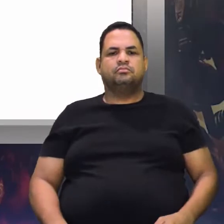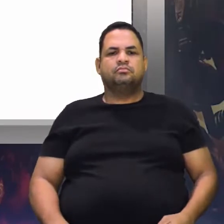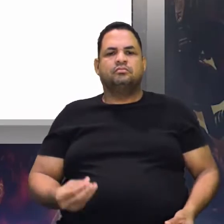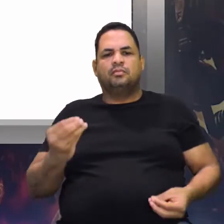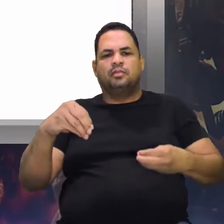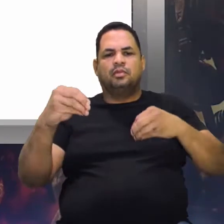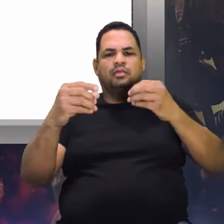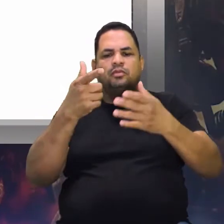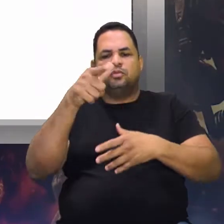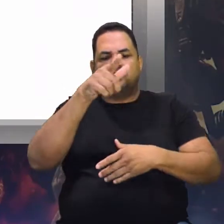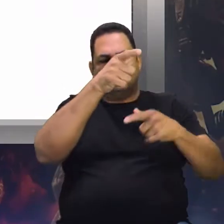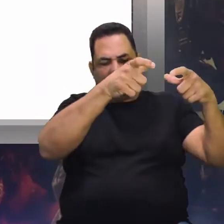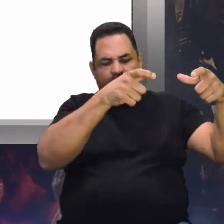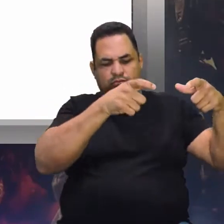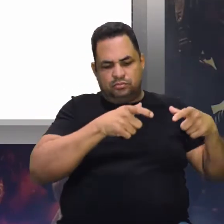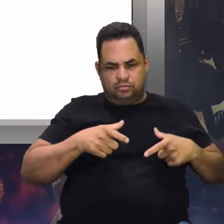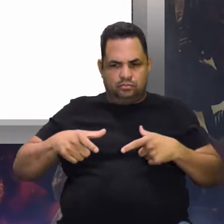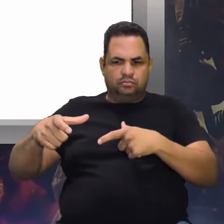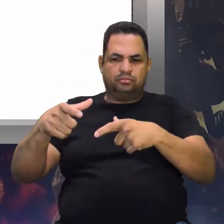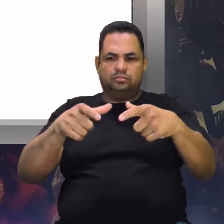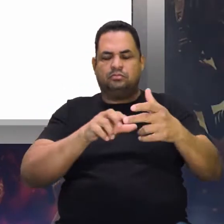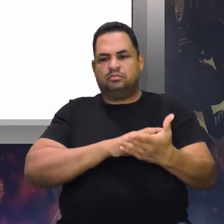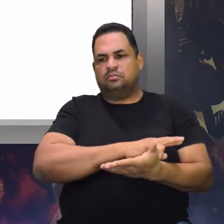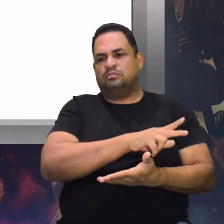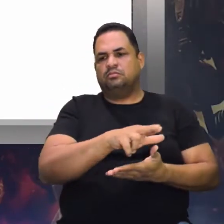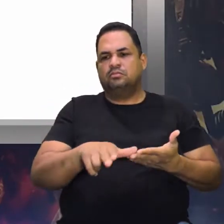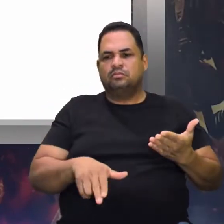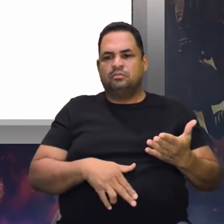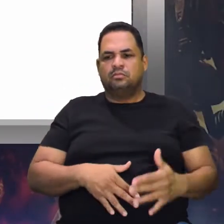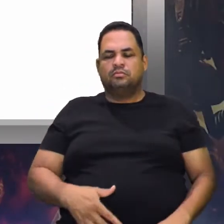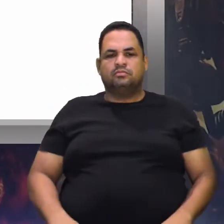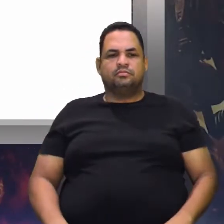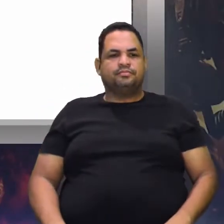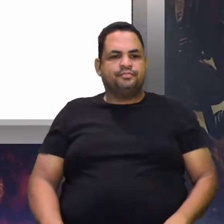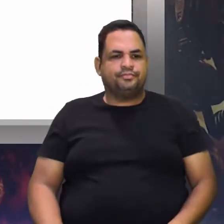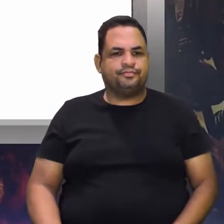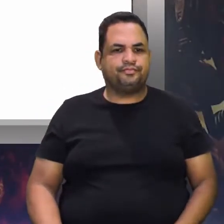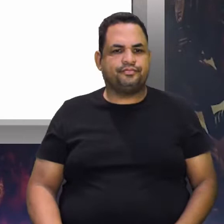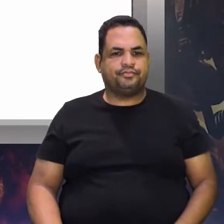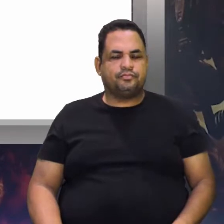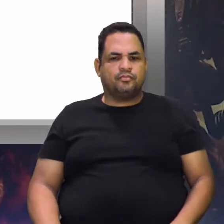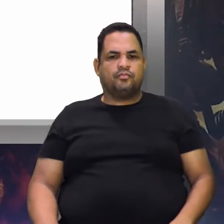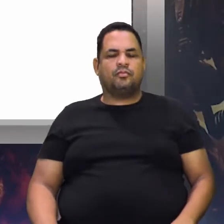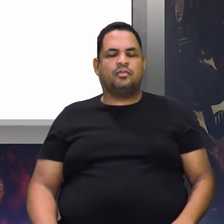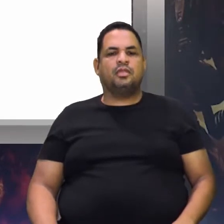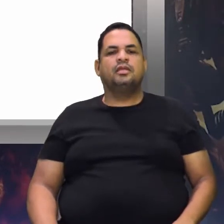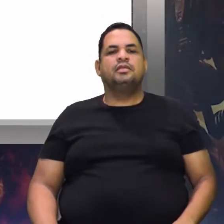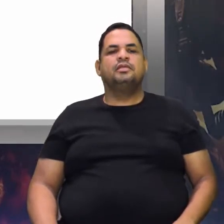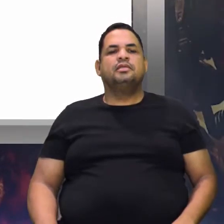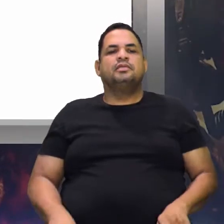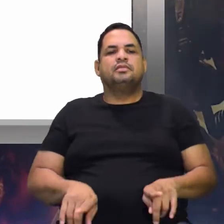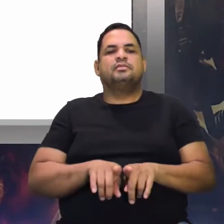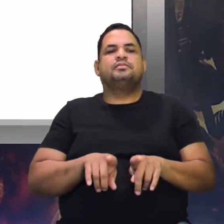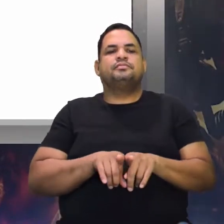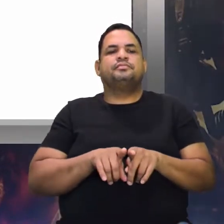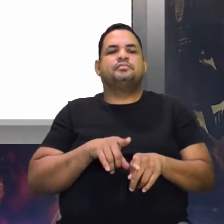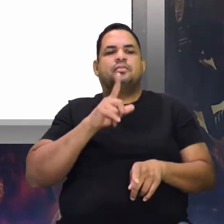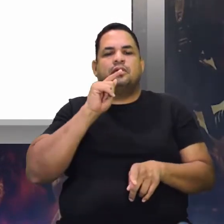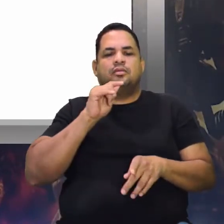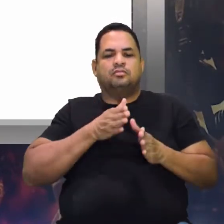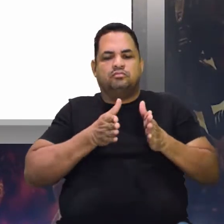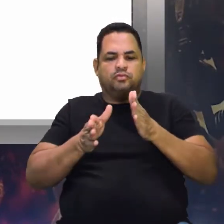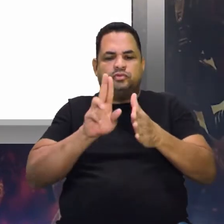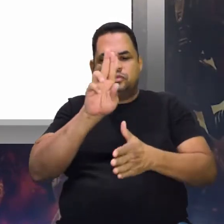cultivar um espaço maior. E o rio Nilo também era utilizado para pesca.